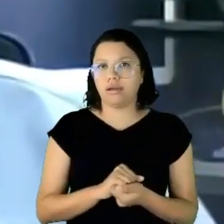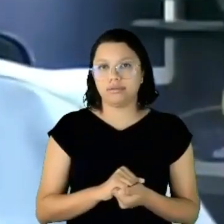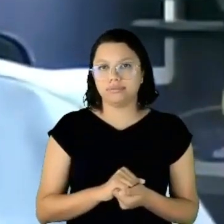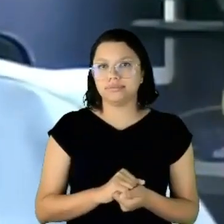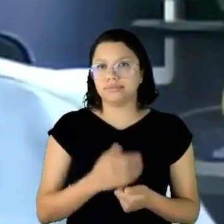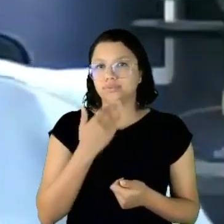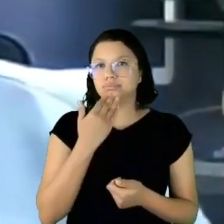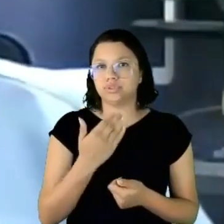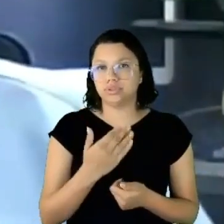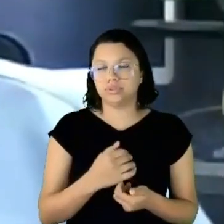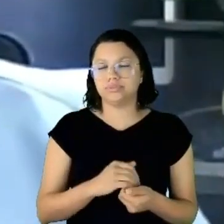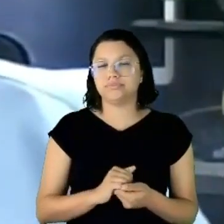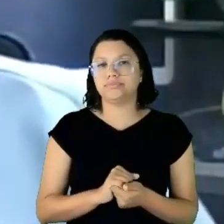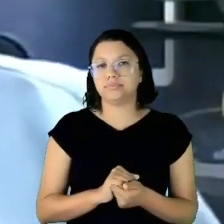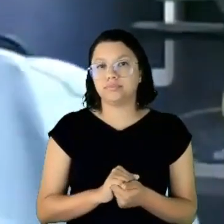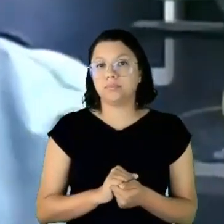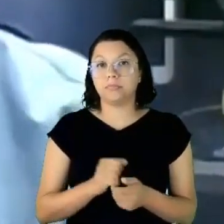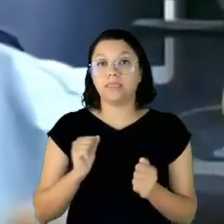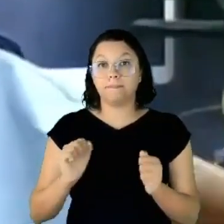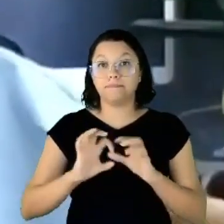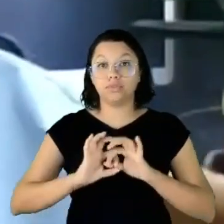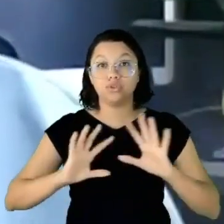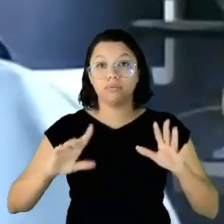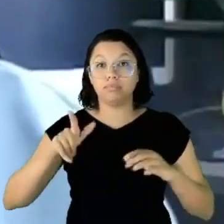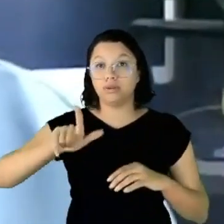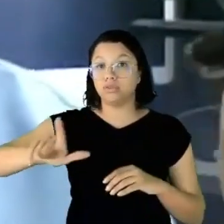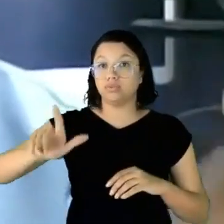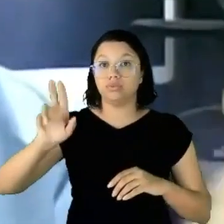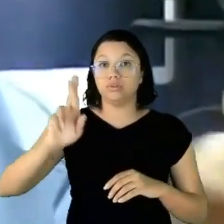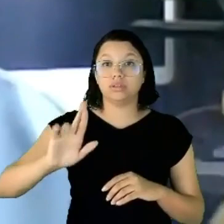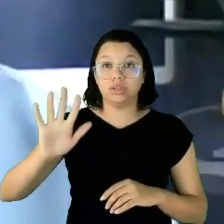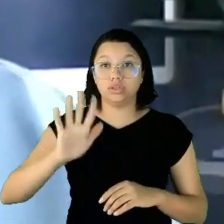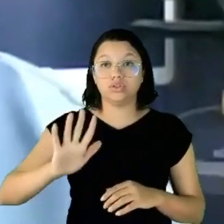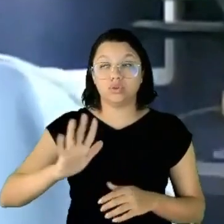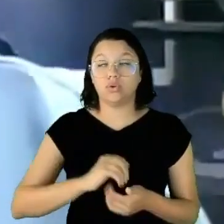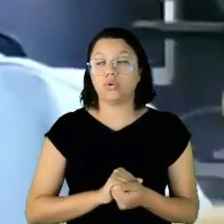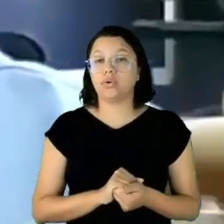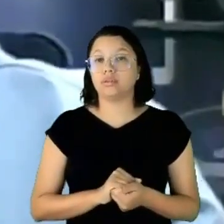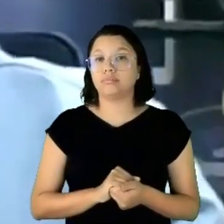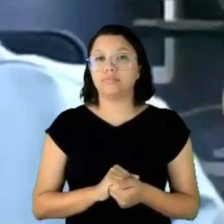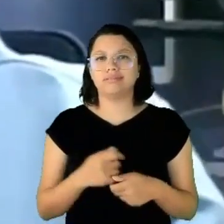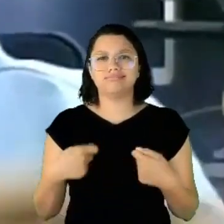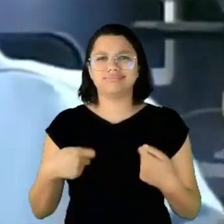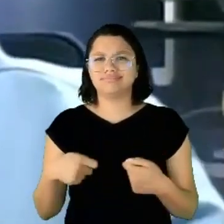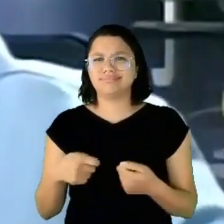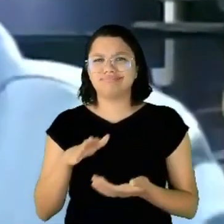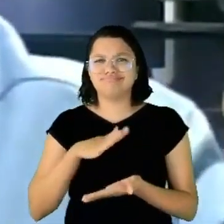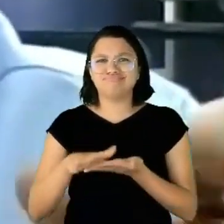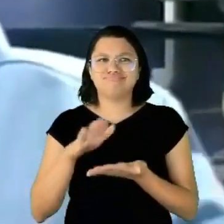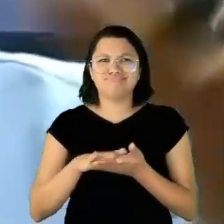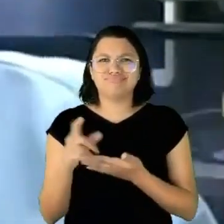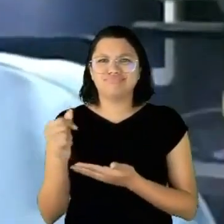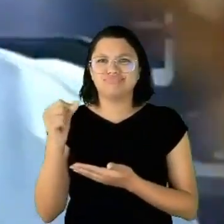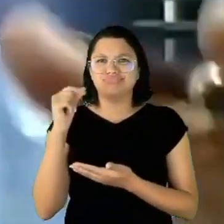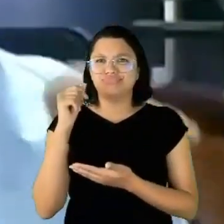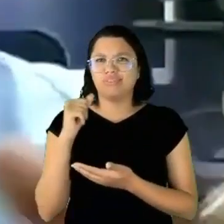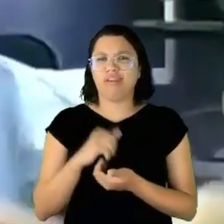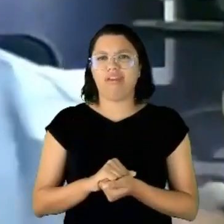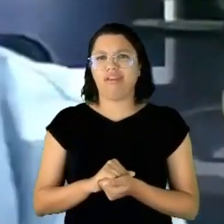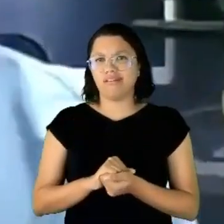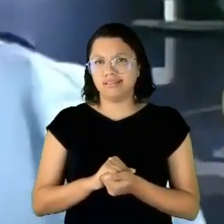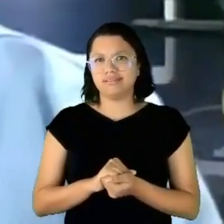que pedisse a gente podia até abrir isso para as outras regiões para não ter que gastar dinheiro para não ter que ficar